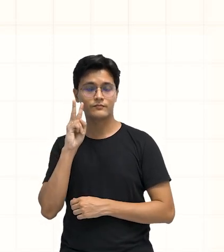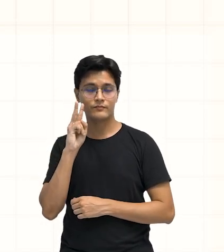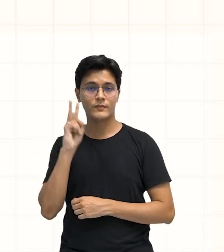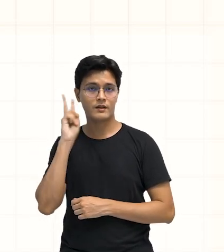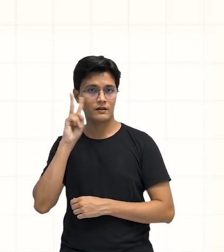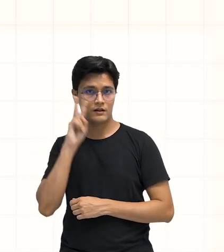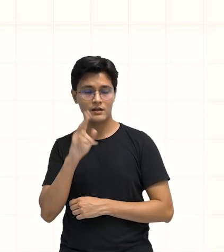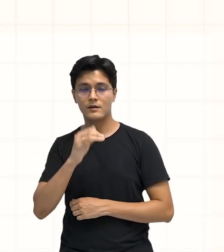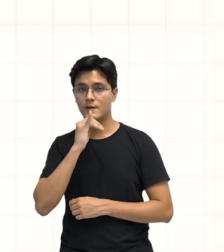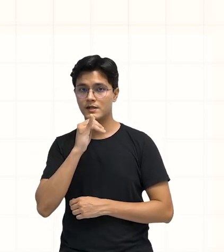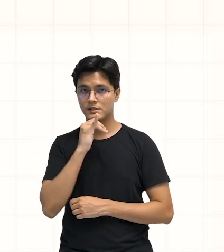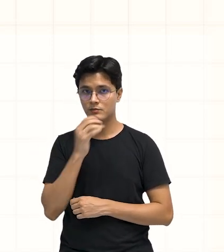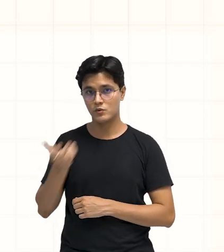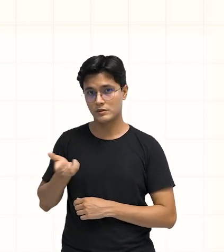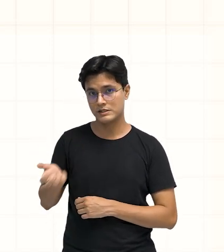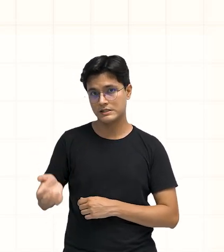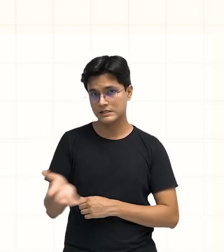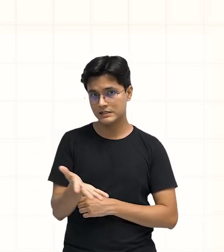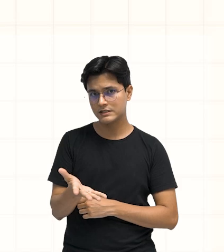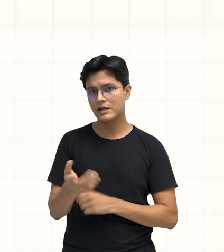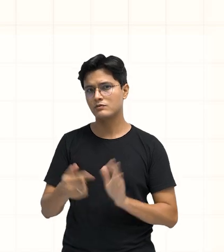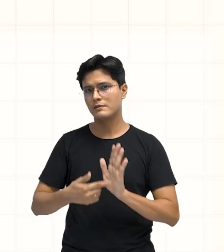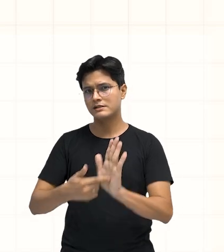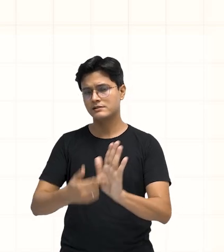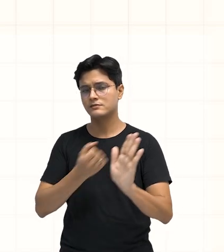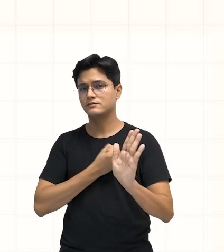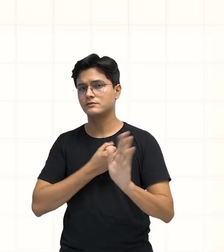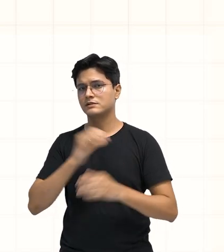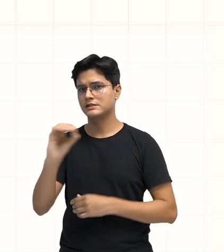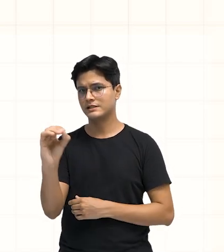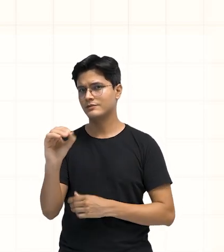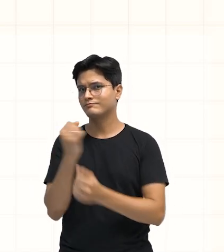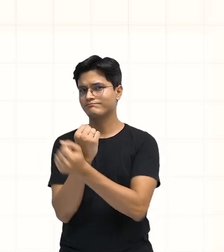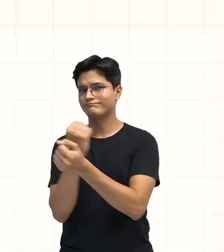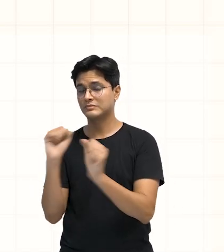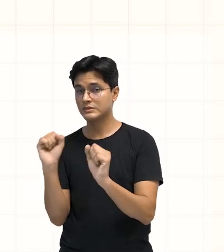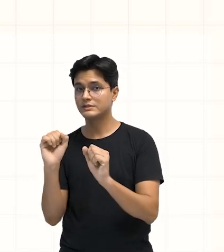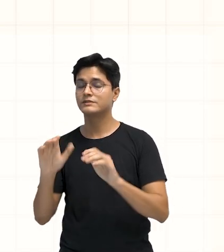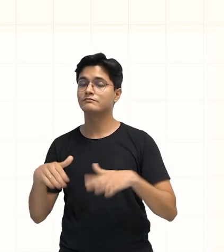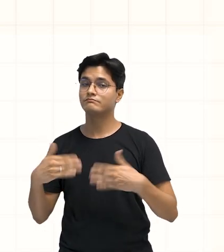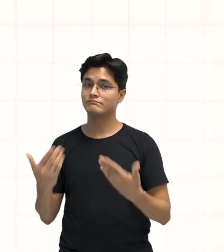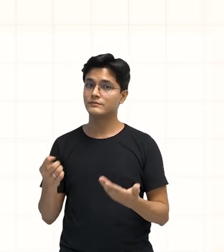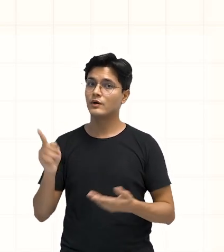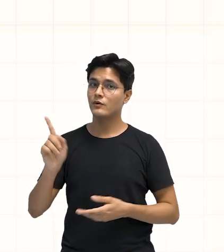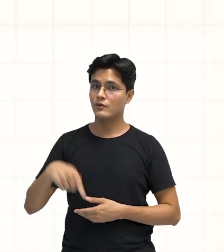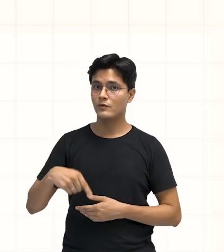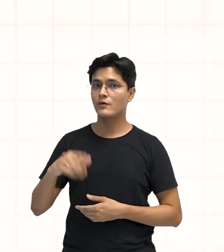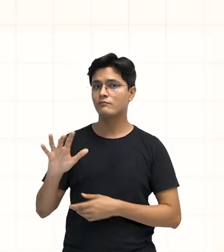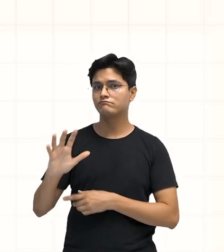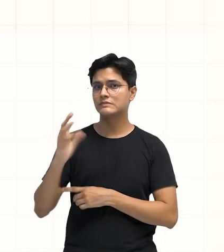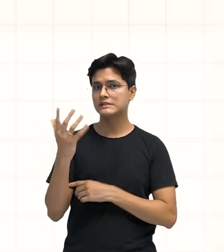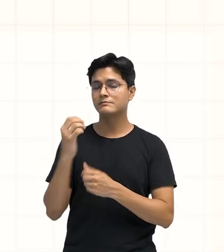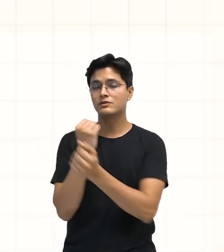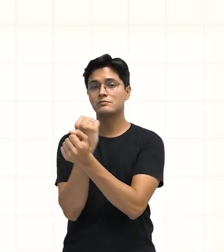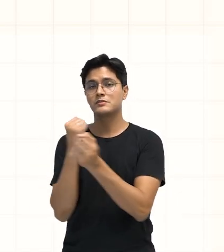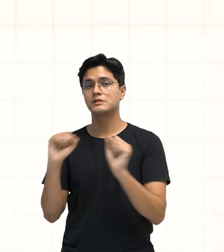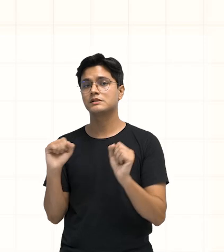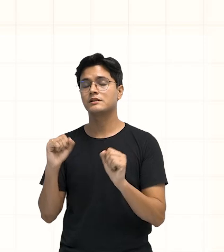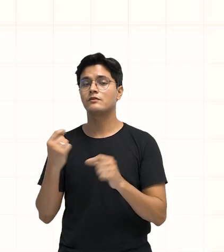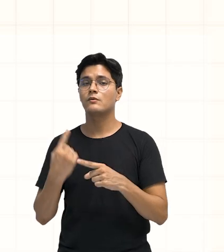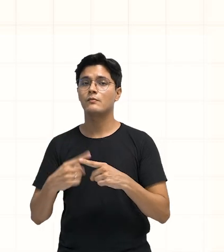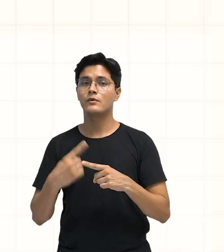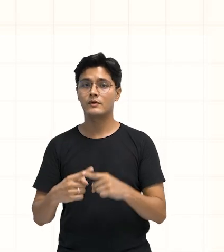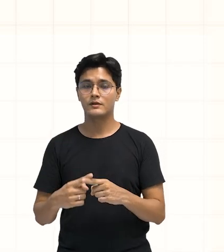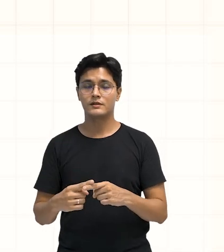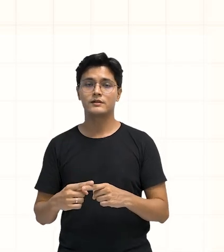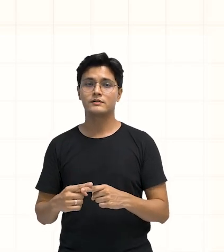que eu falei para vocês sobre o dado? De sair um número 0 no dado? Então esse é um caso de evento impossível, porque como eu não